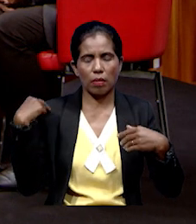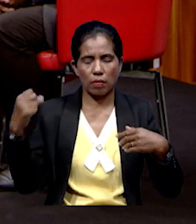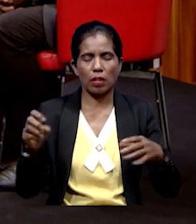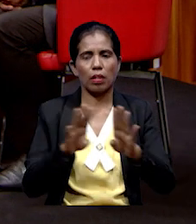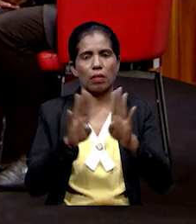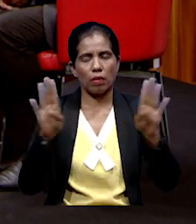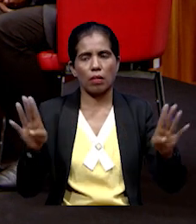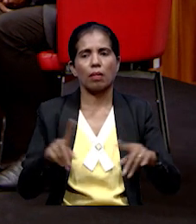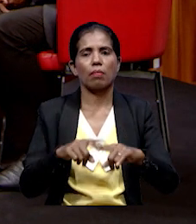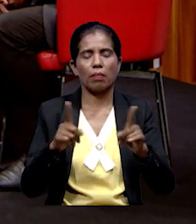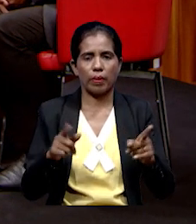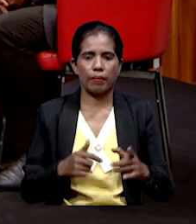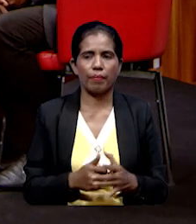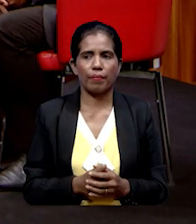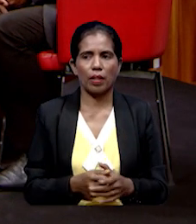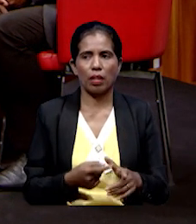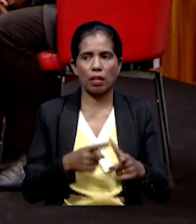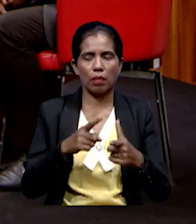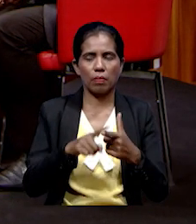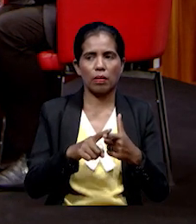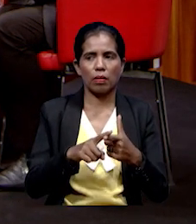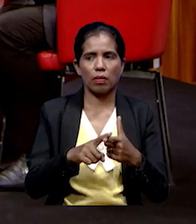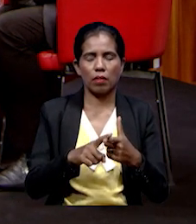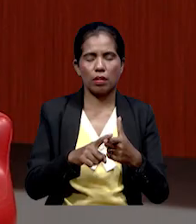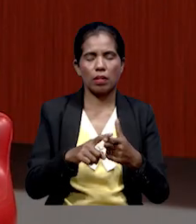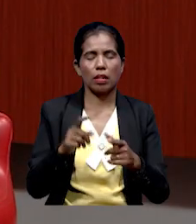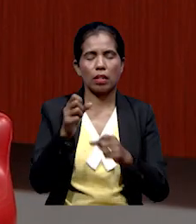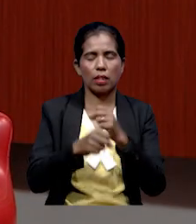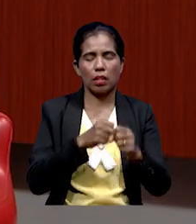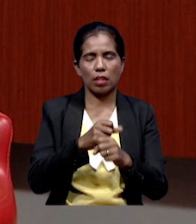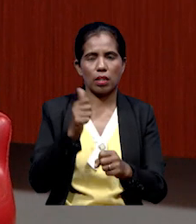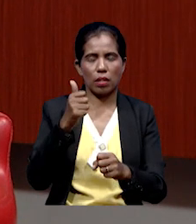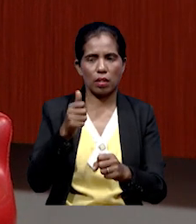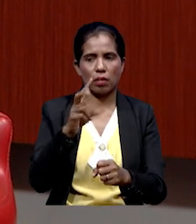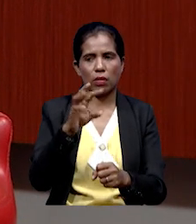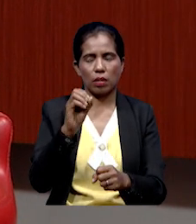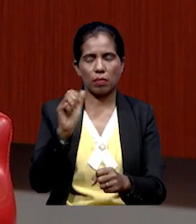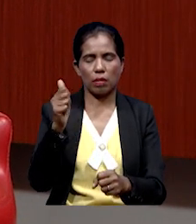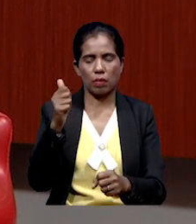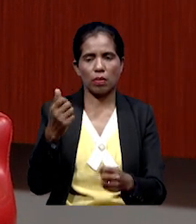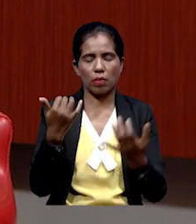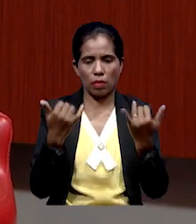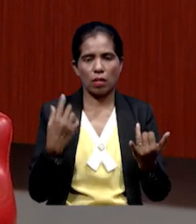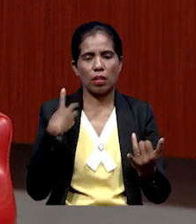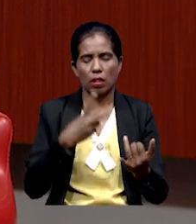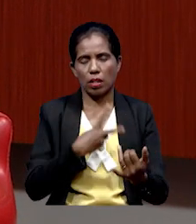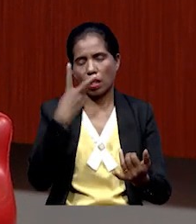bem, depois de 10 anos, por exemplo, de 2010 até agora, e te de Hankata,